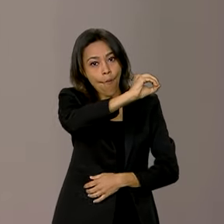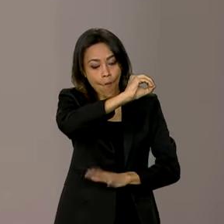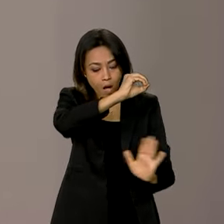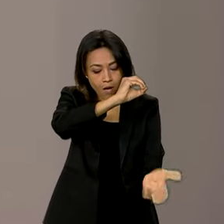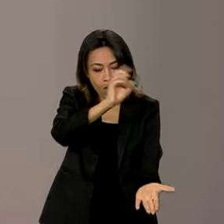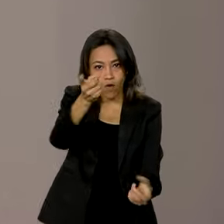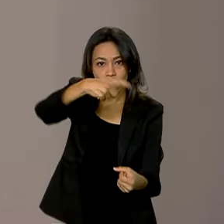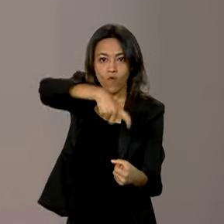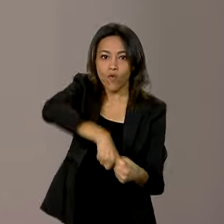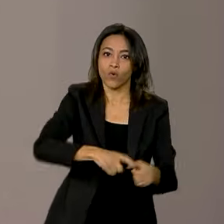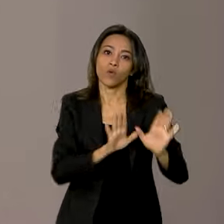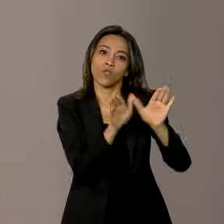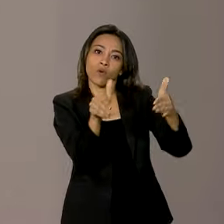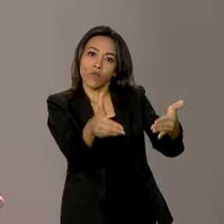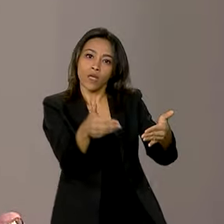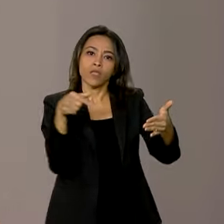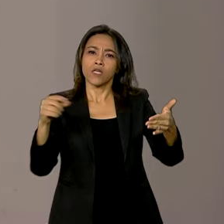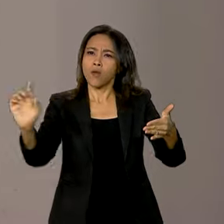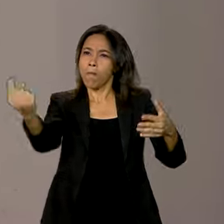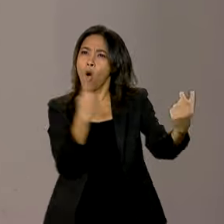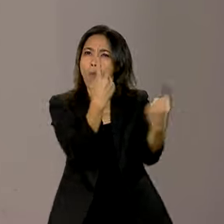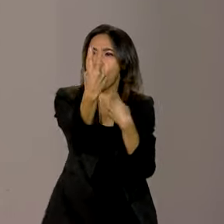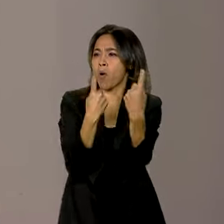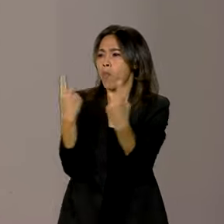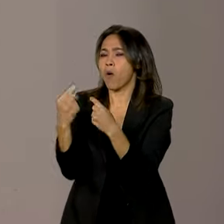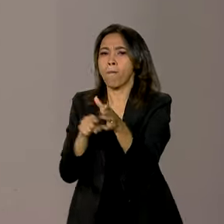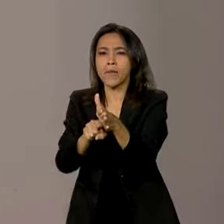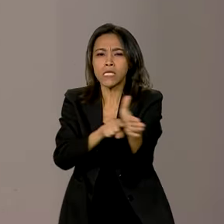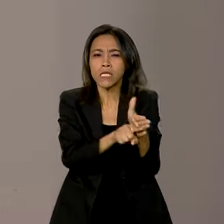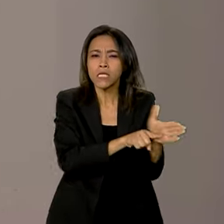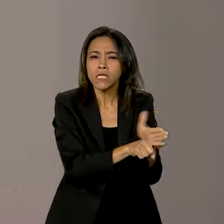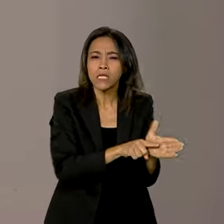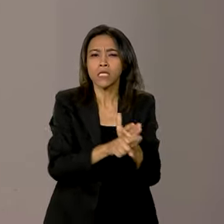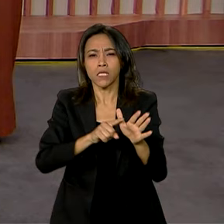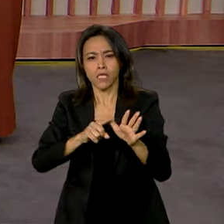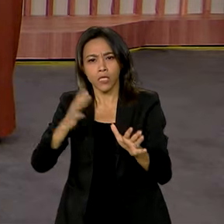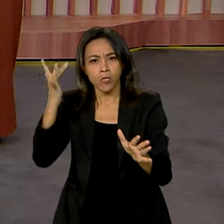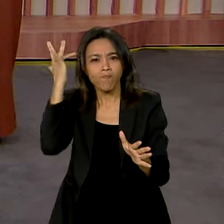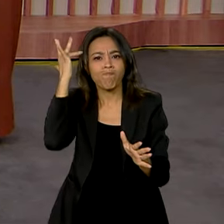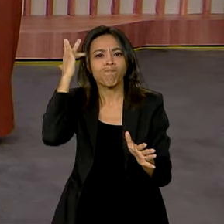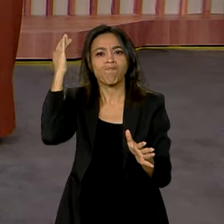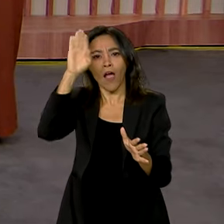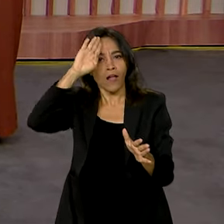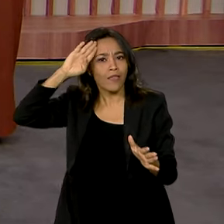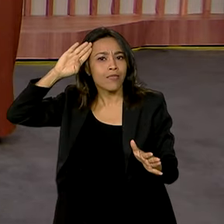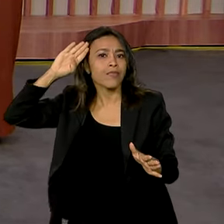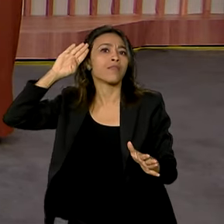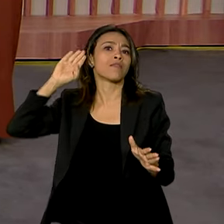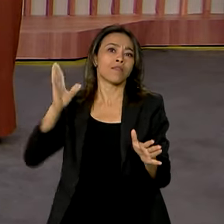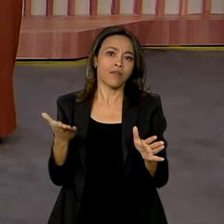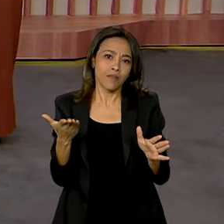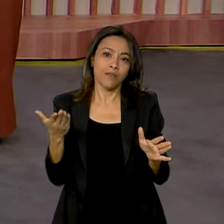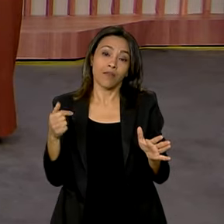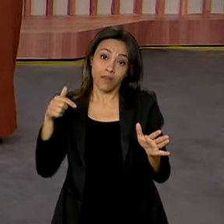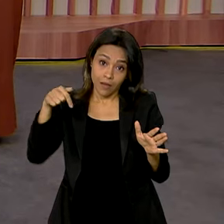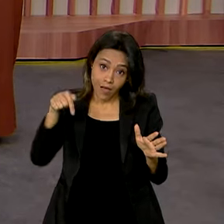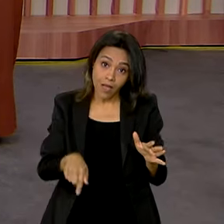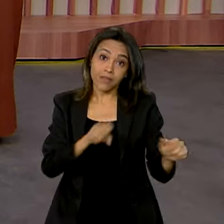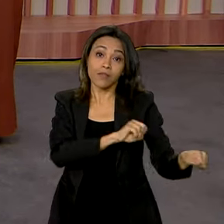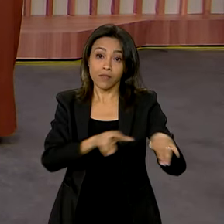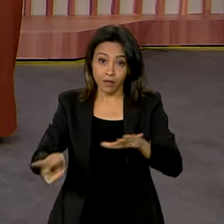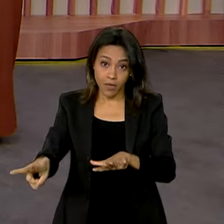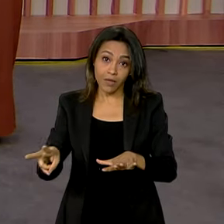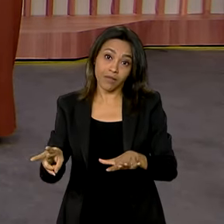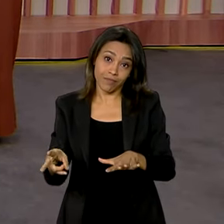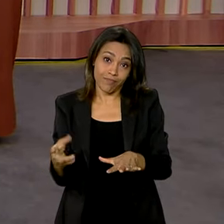Conferência de Ciência e Tecnologia, que reúne pesquisadores, toda a comunidade científica. Ia ser essa semana, mas a ministra explicou que